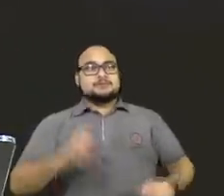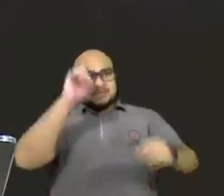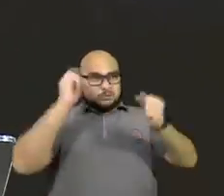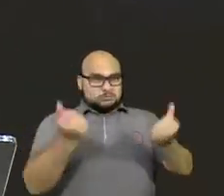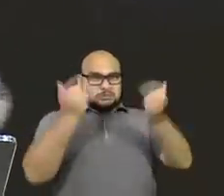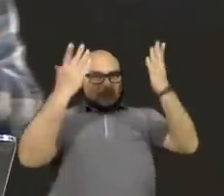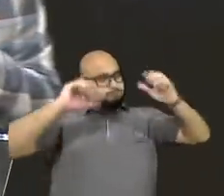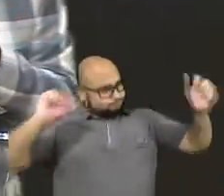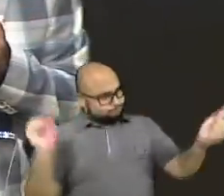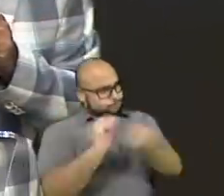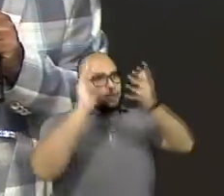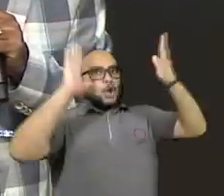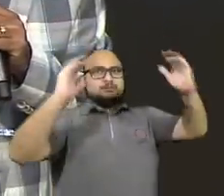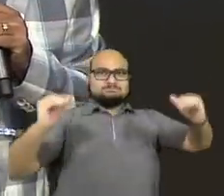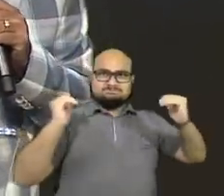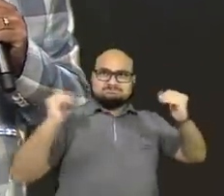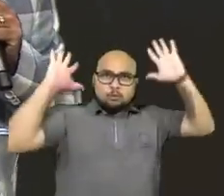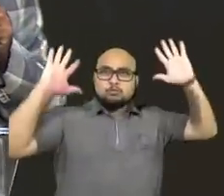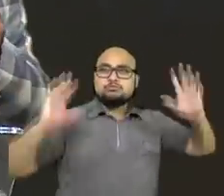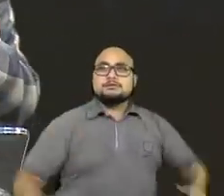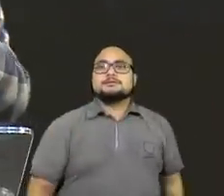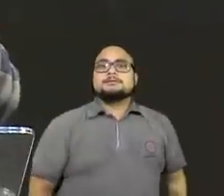reconhecido.